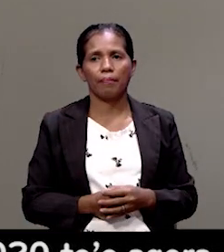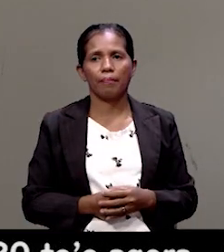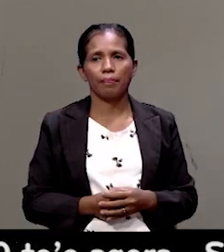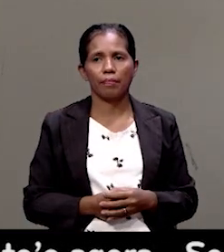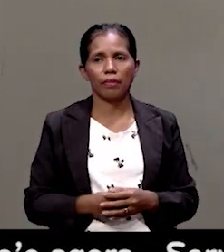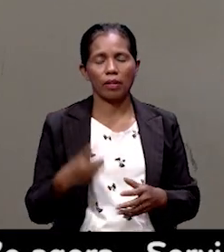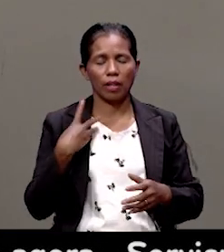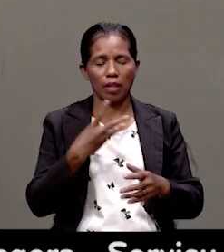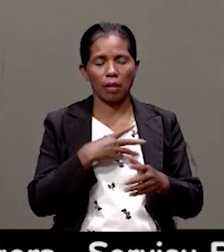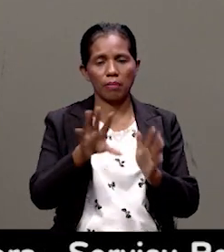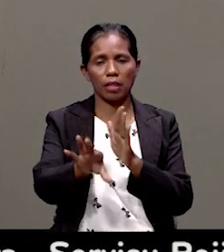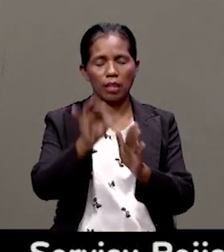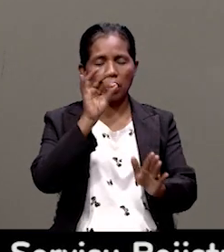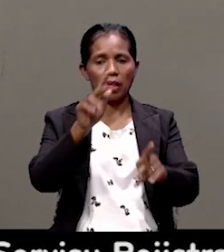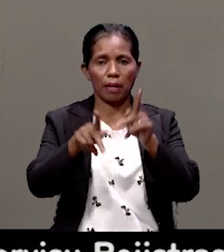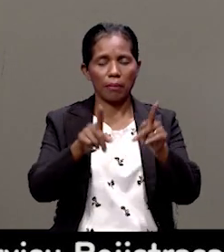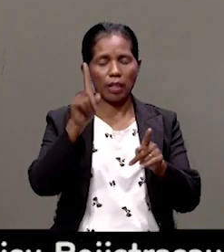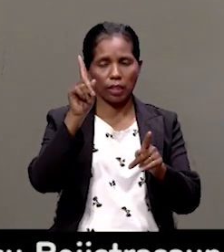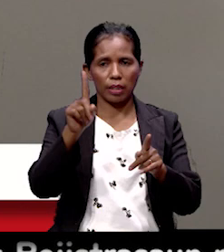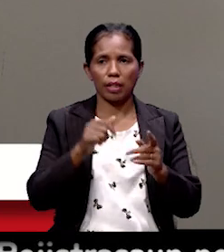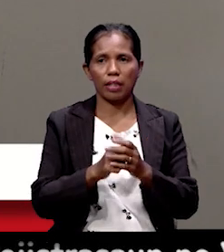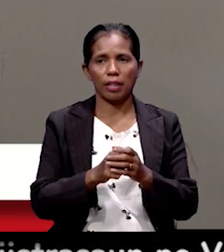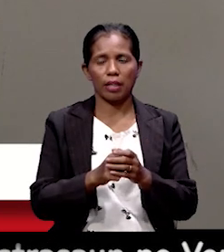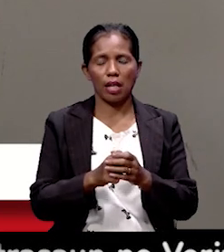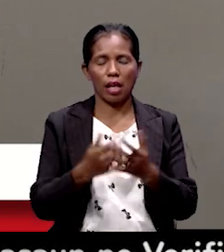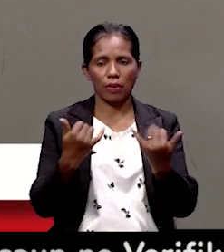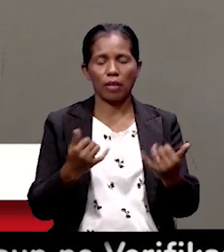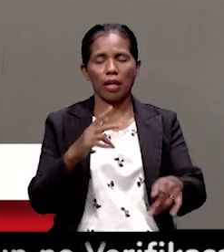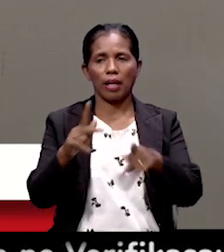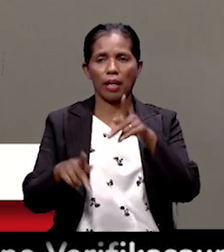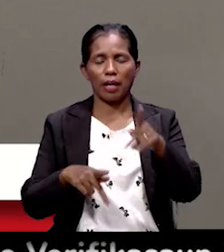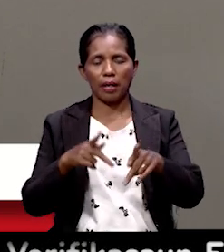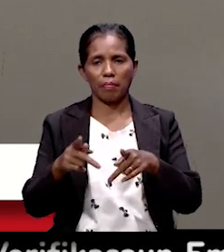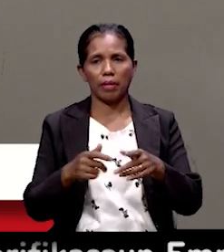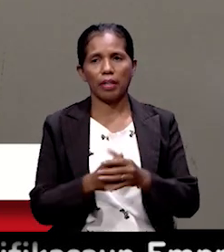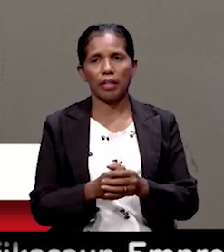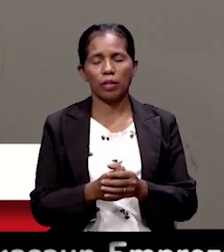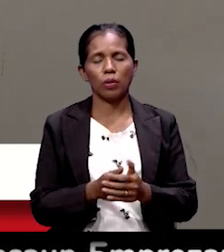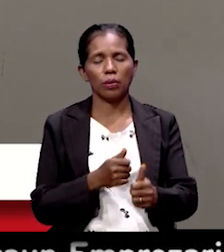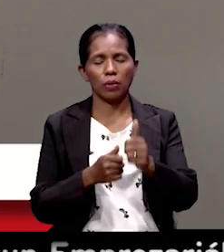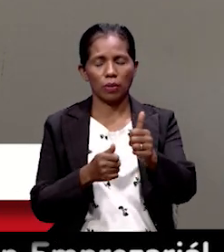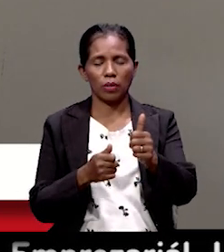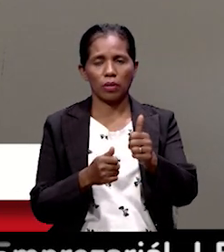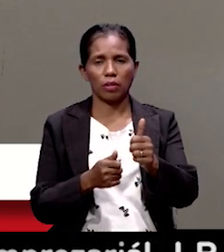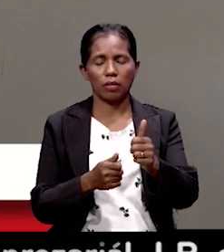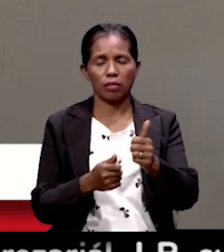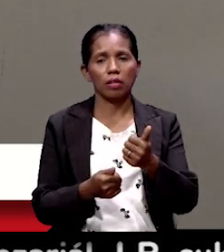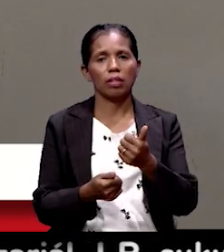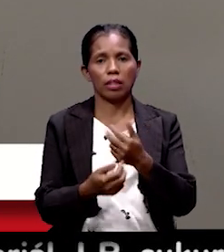figura pessoal le maka agora sociedade tuir be resultar no am hetan karismatik no